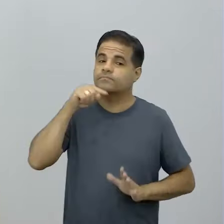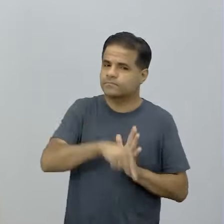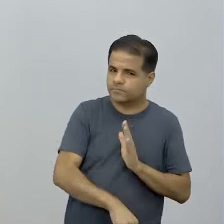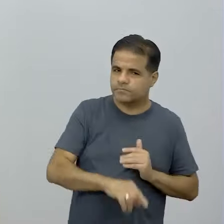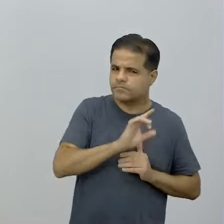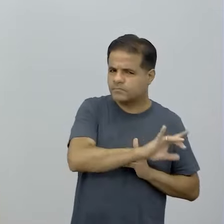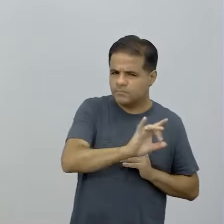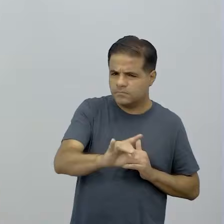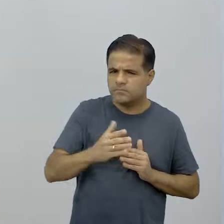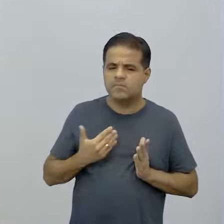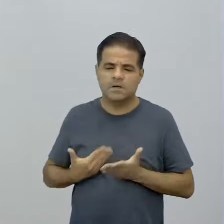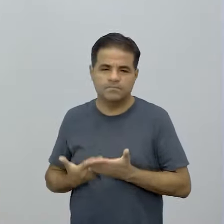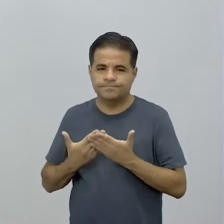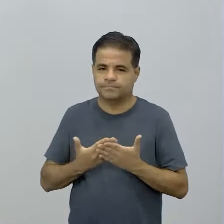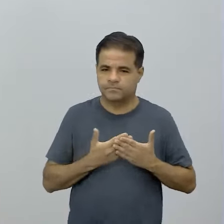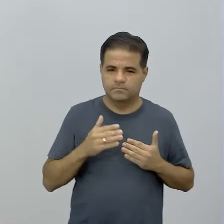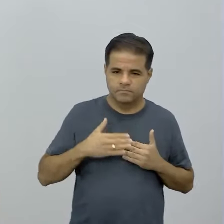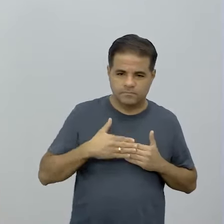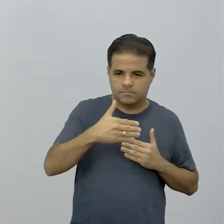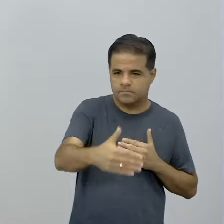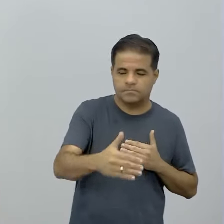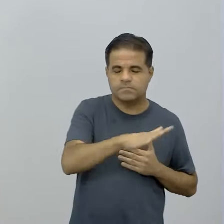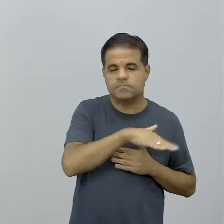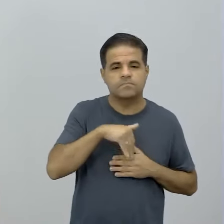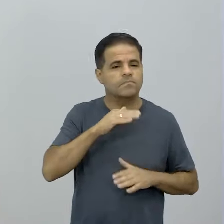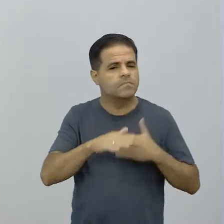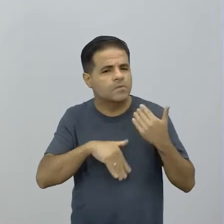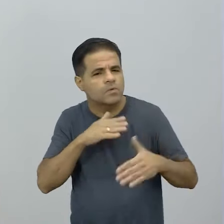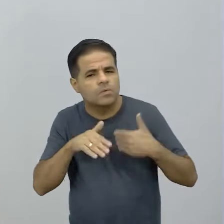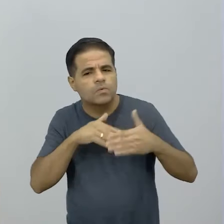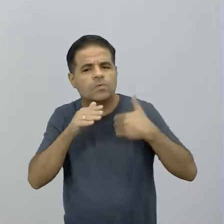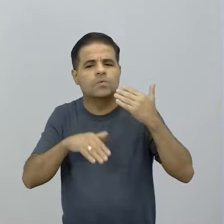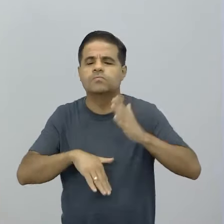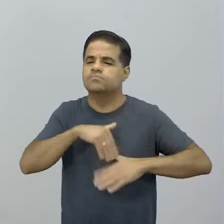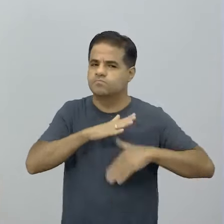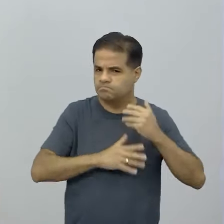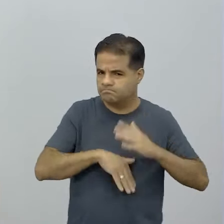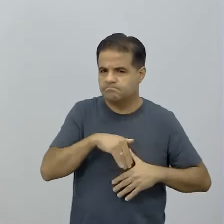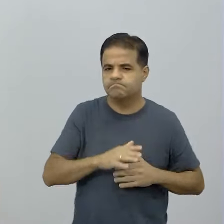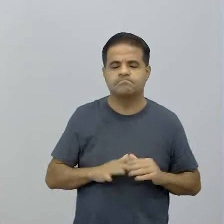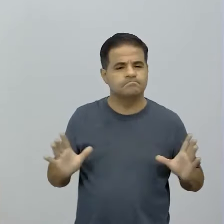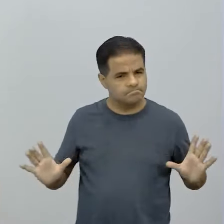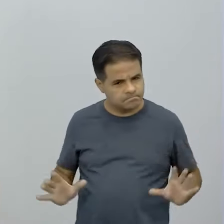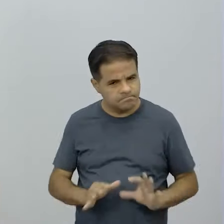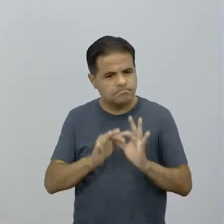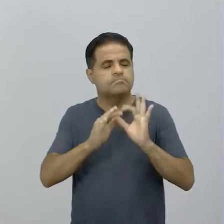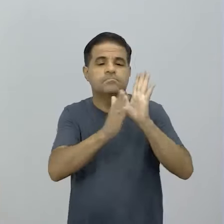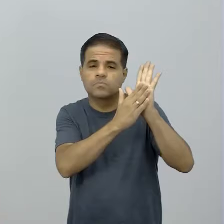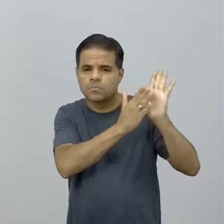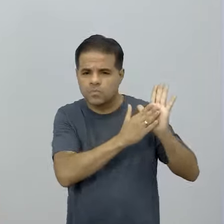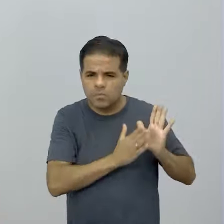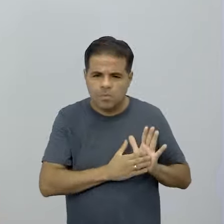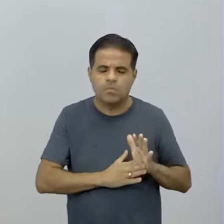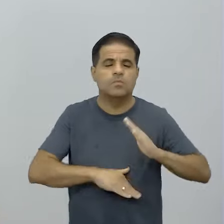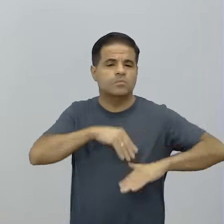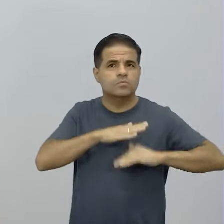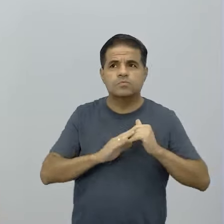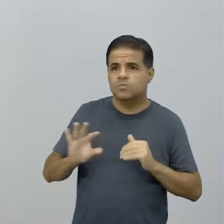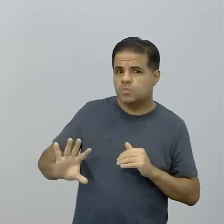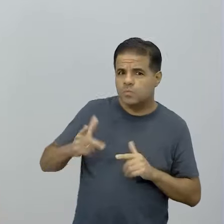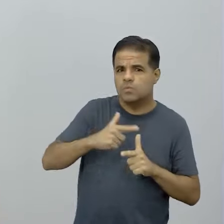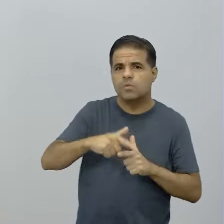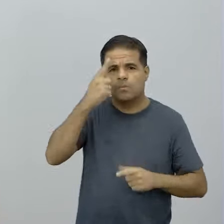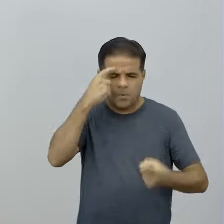cada estudante poderá, a partir do desenvolvimento das habilidades elencadas, propor soluções criativas